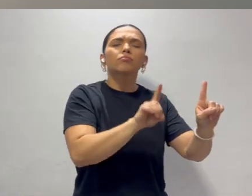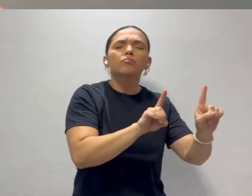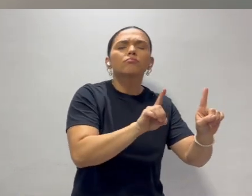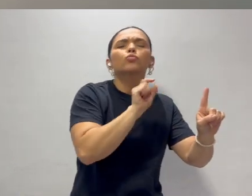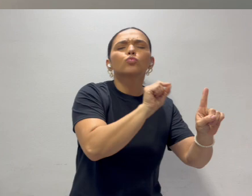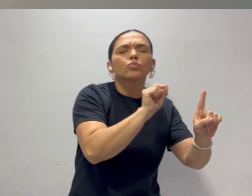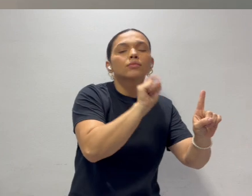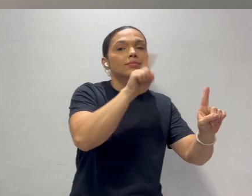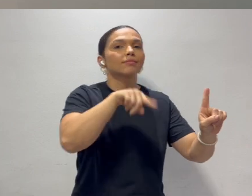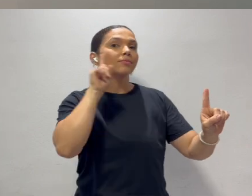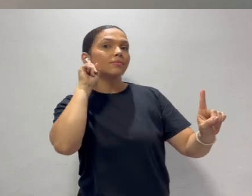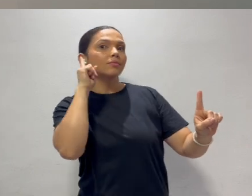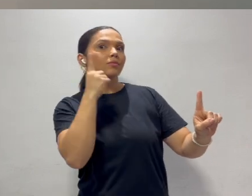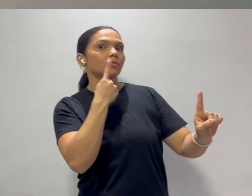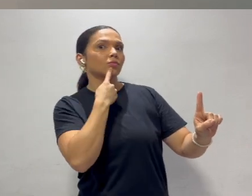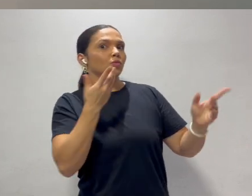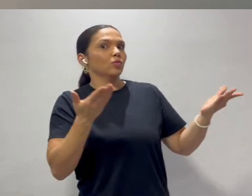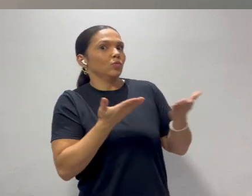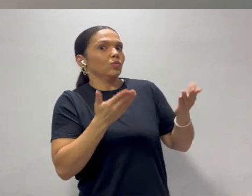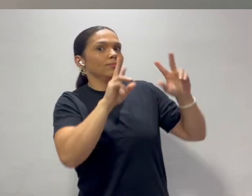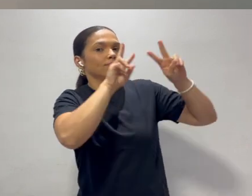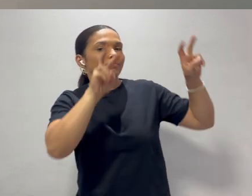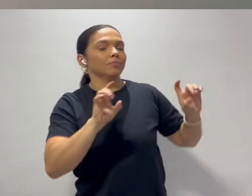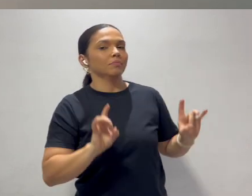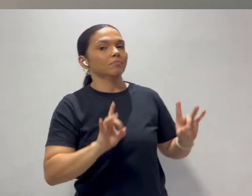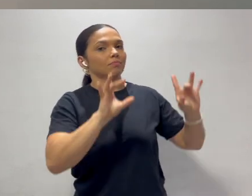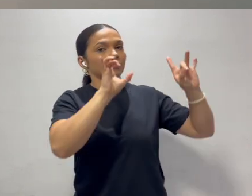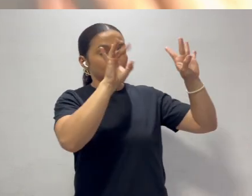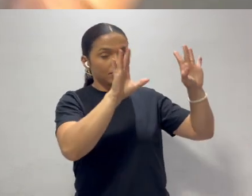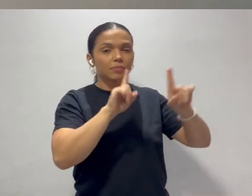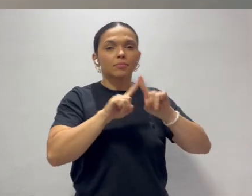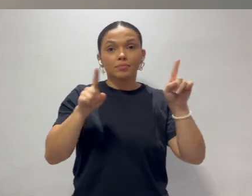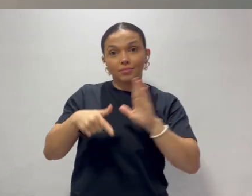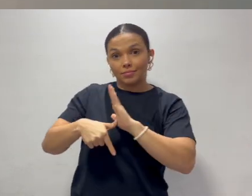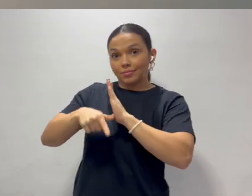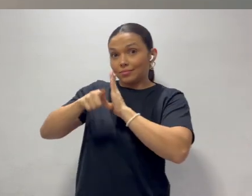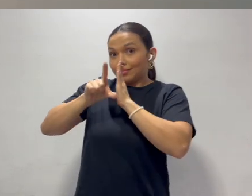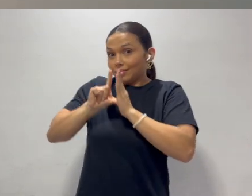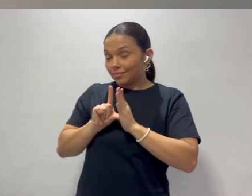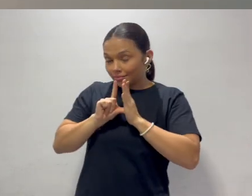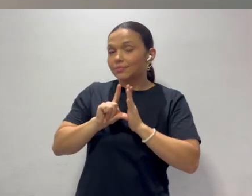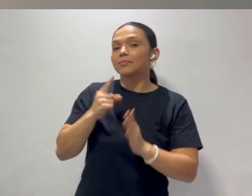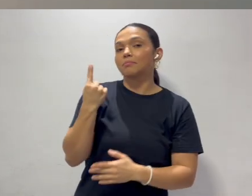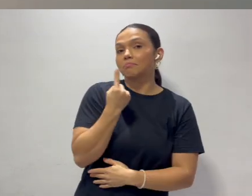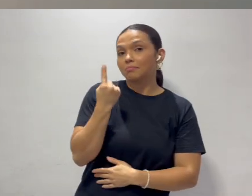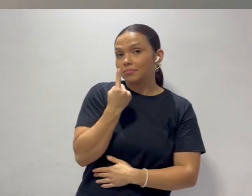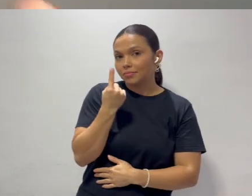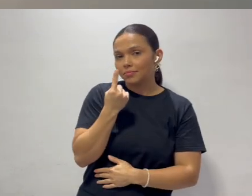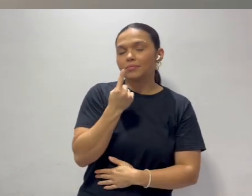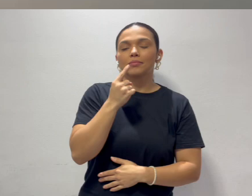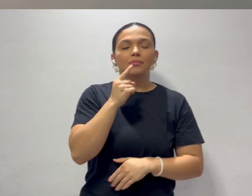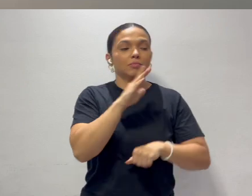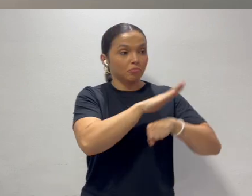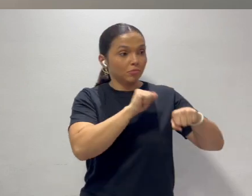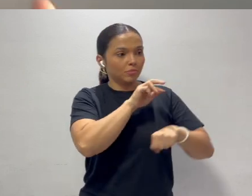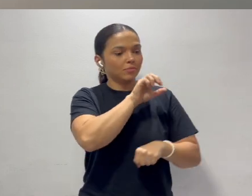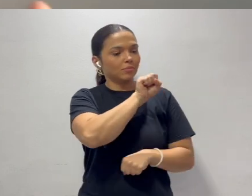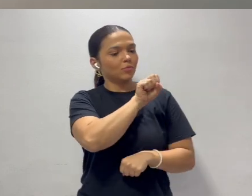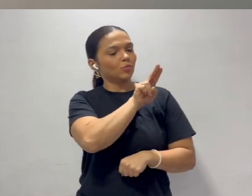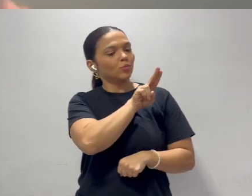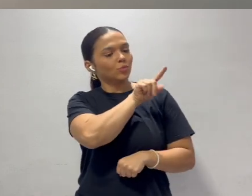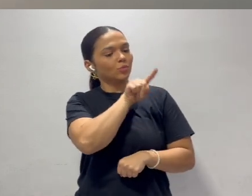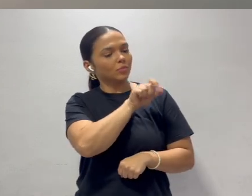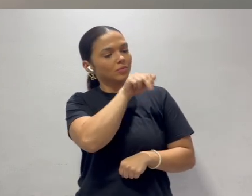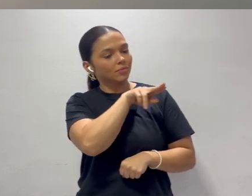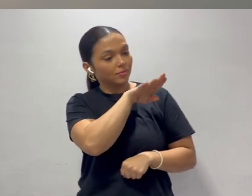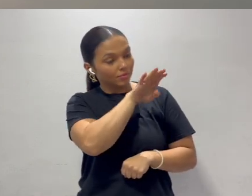deficiência auditiva, mais especificamente hoje. Antes do Roland trazer para a gente a nossa entrevistada, a Suzane Maia,